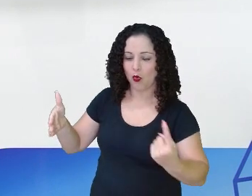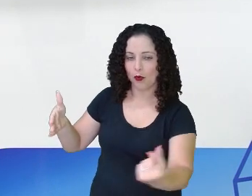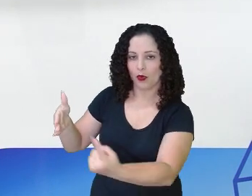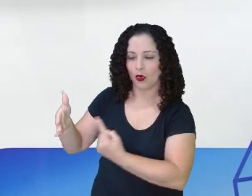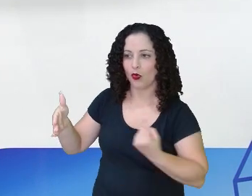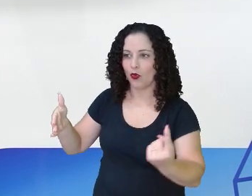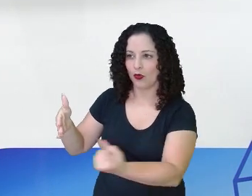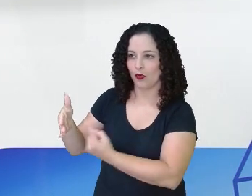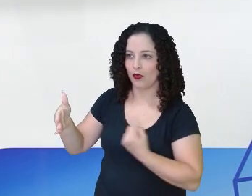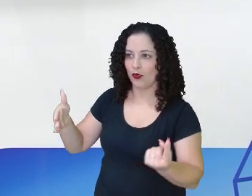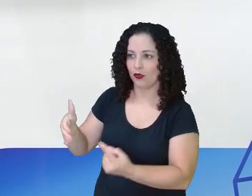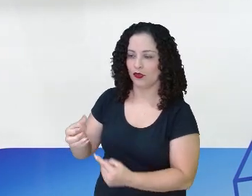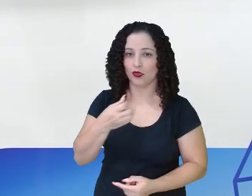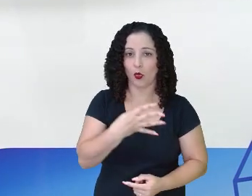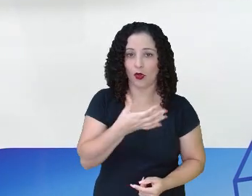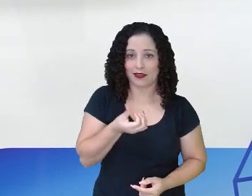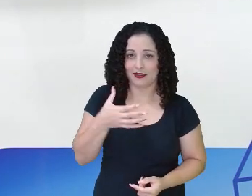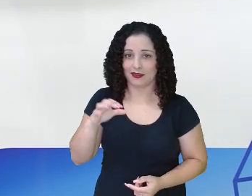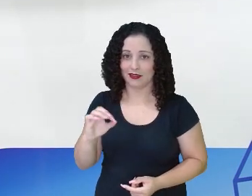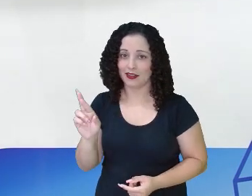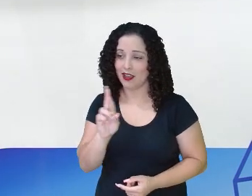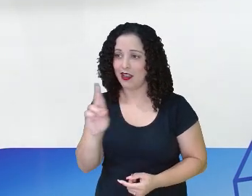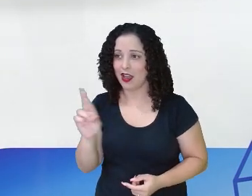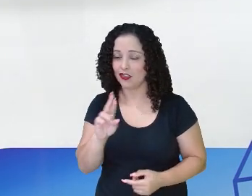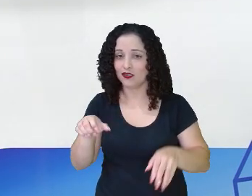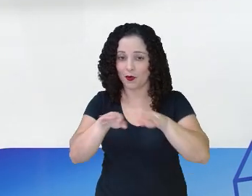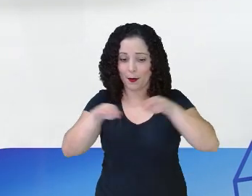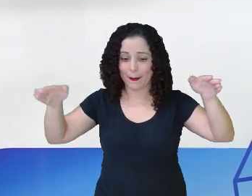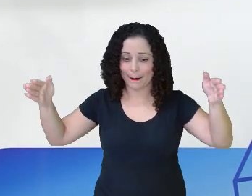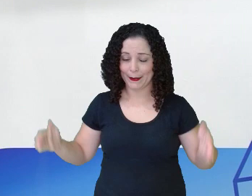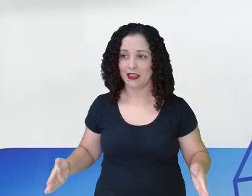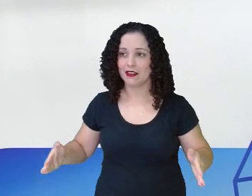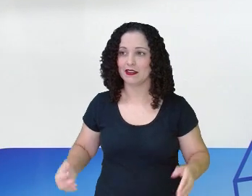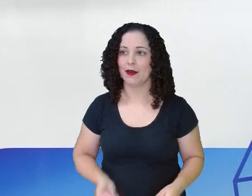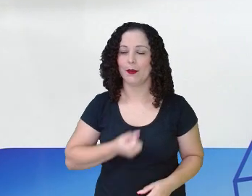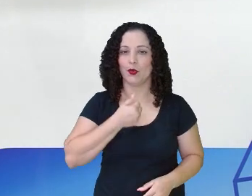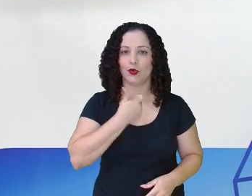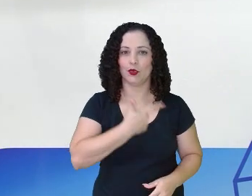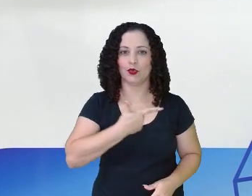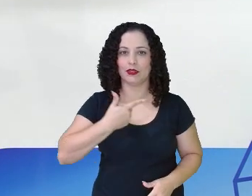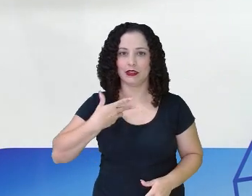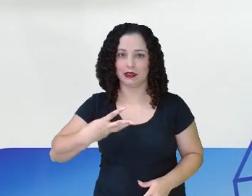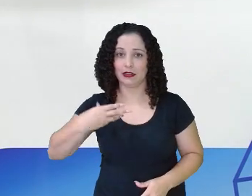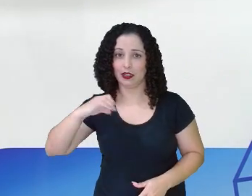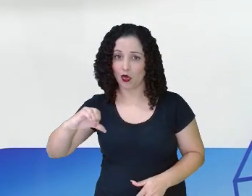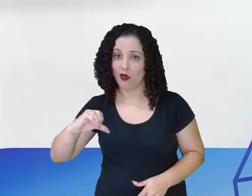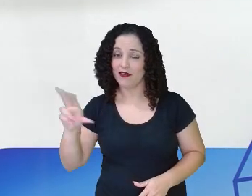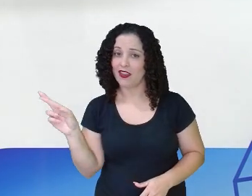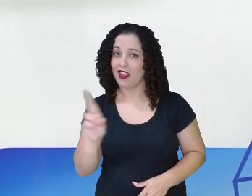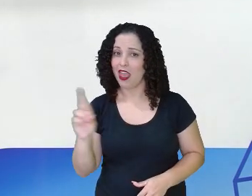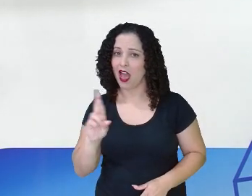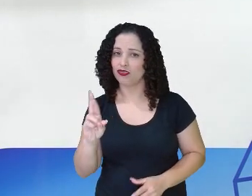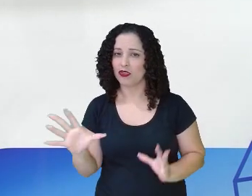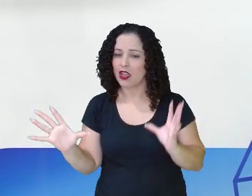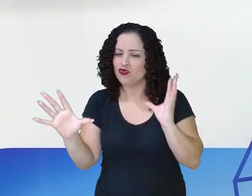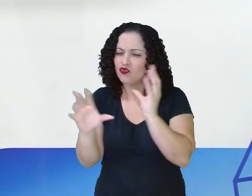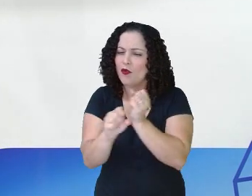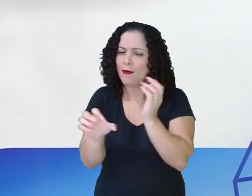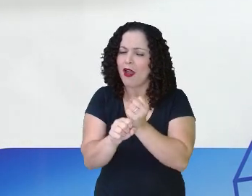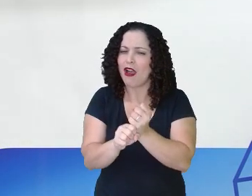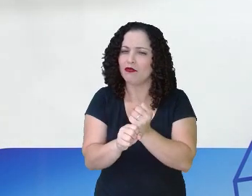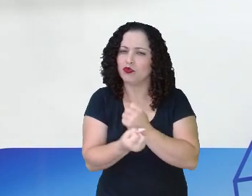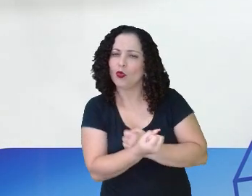e uma mesa por R$ 239. Quanto ele gastou na compra? Fácil demais,